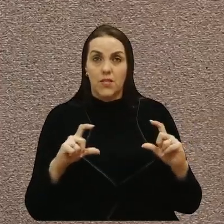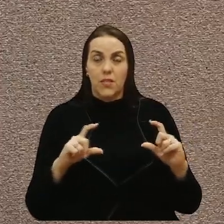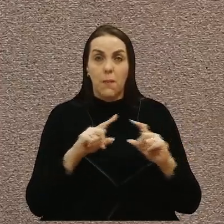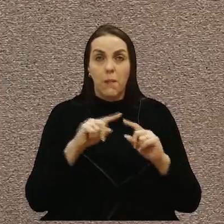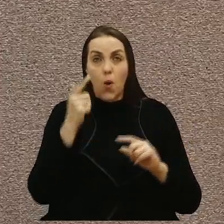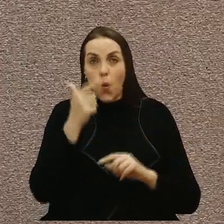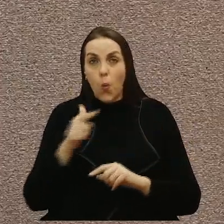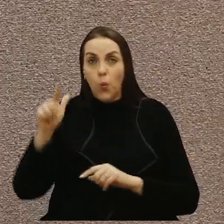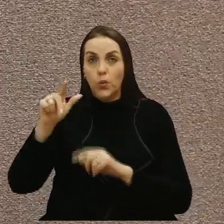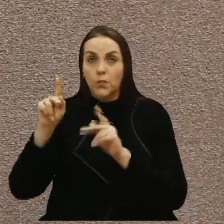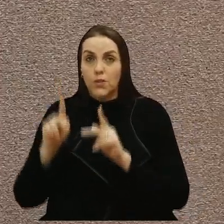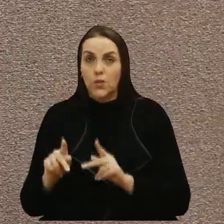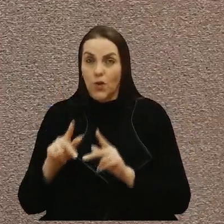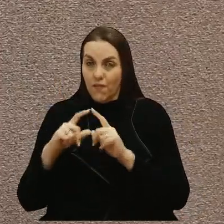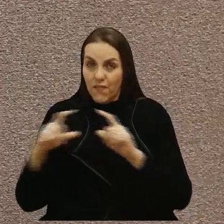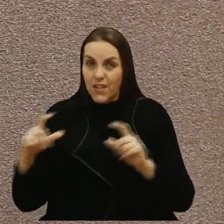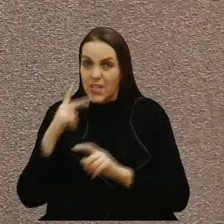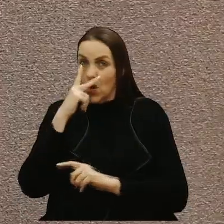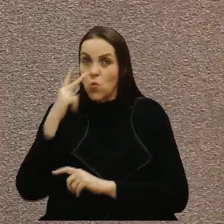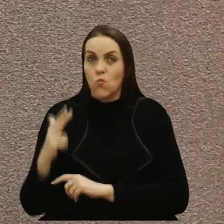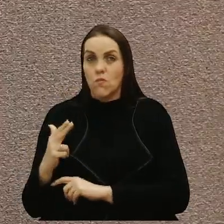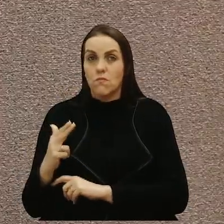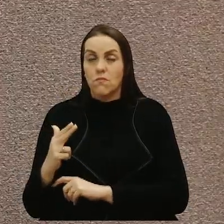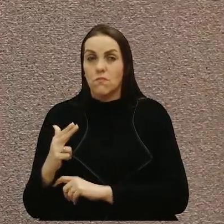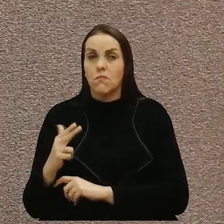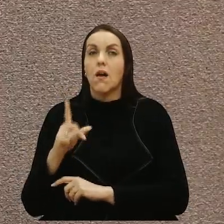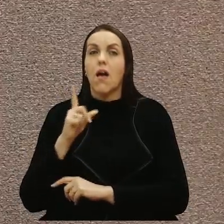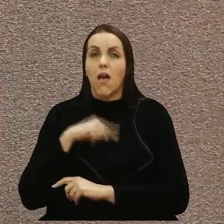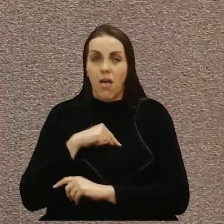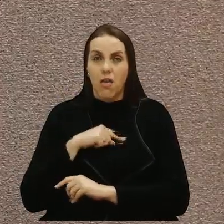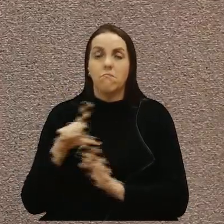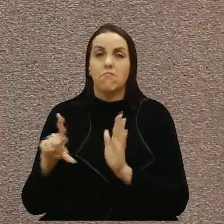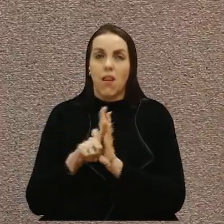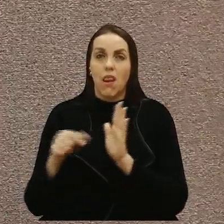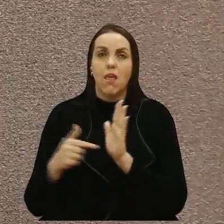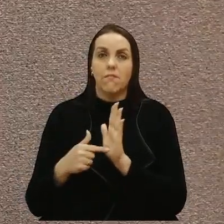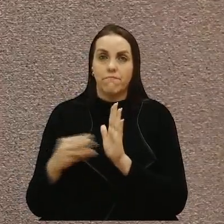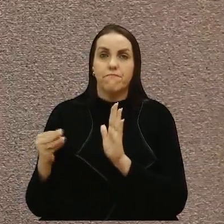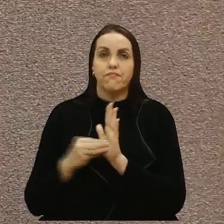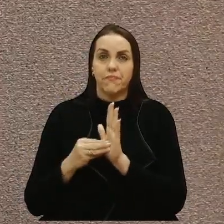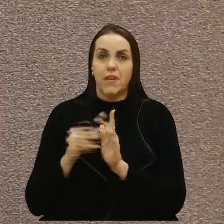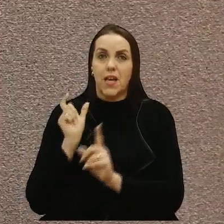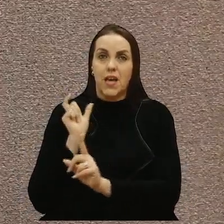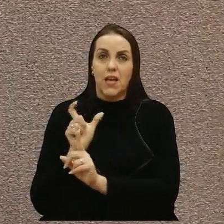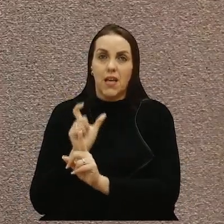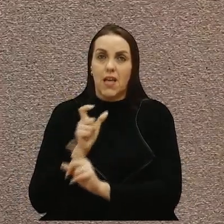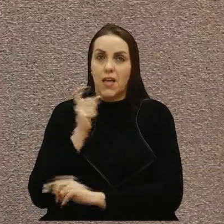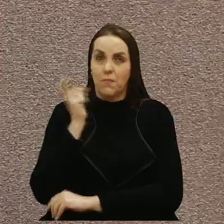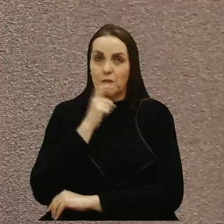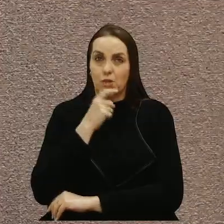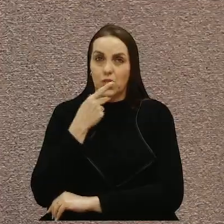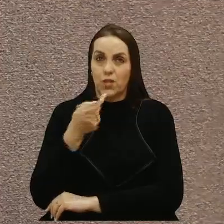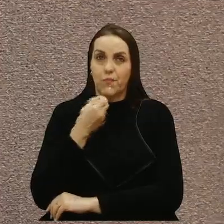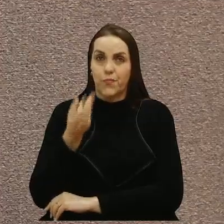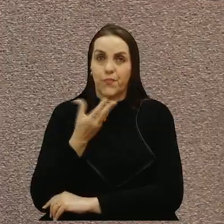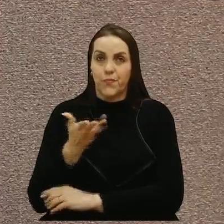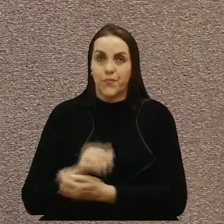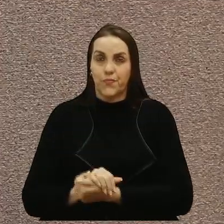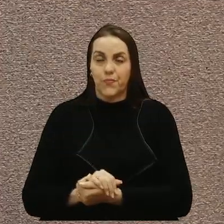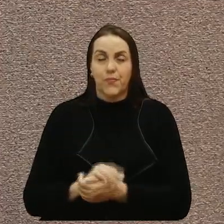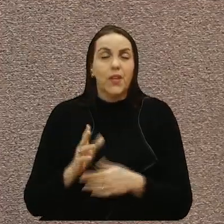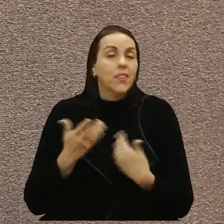outra pessoa fala essa mesma frase, é tipificado em lei como calúnia. Então, o que